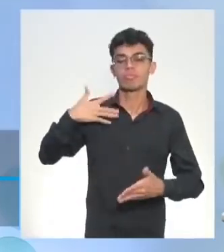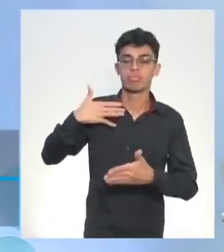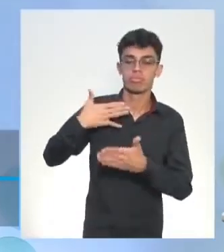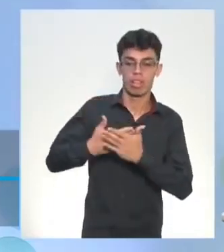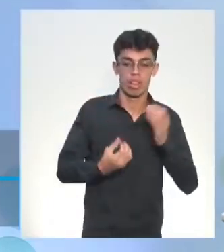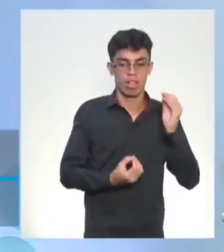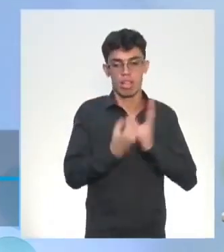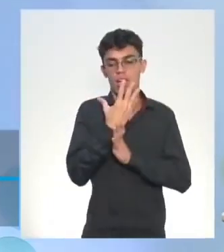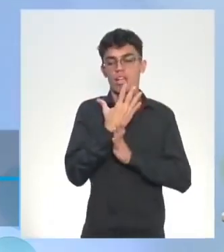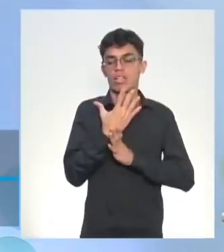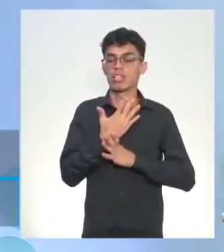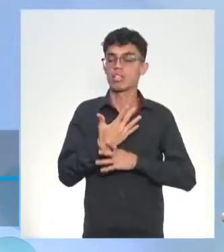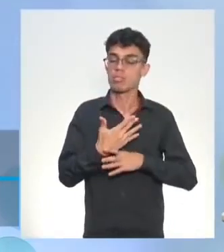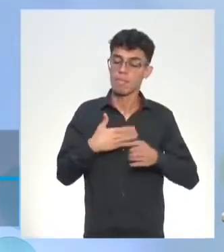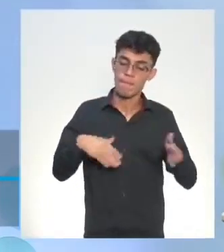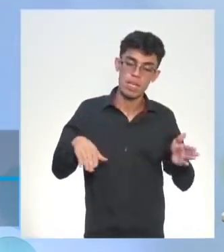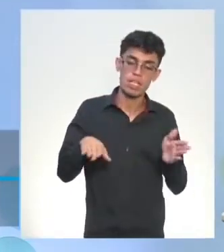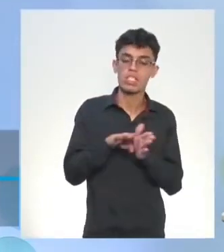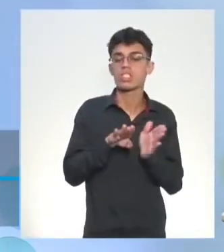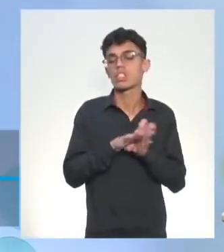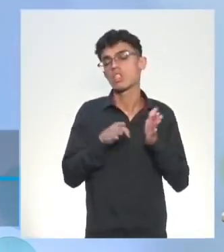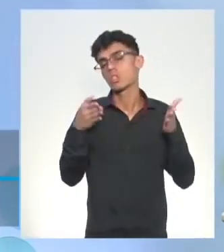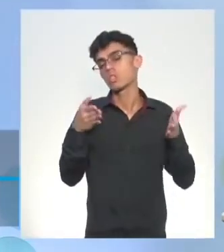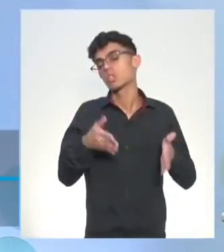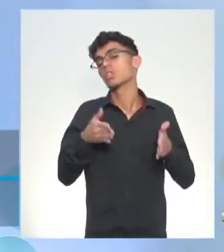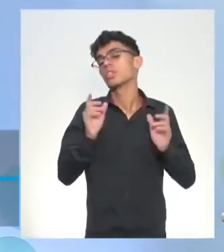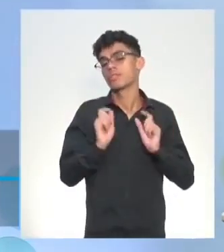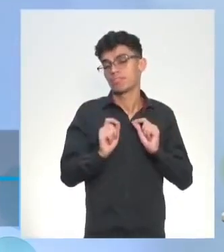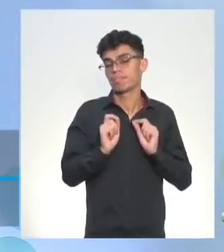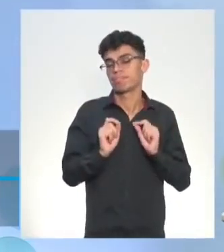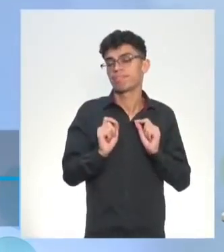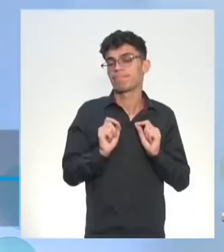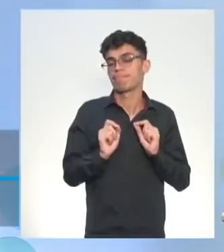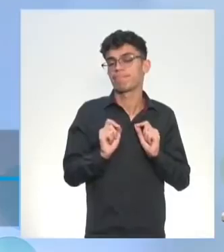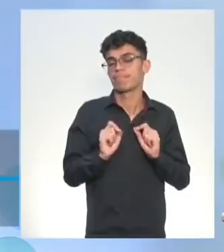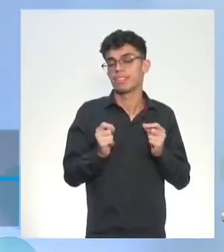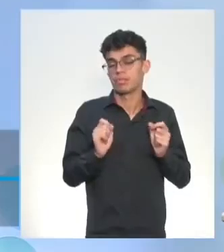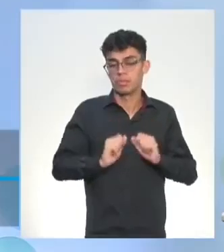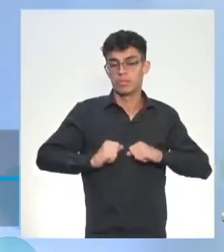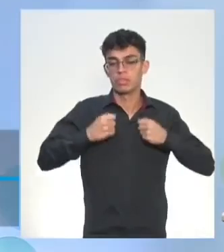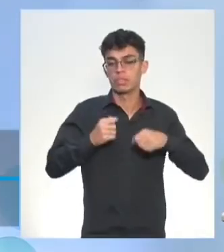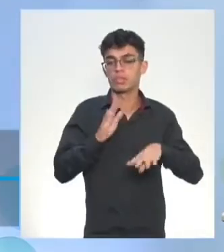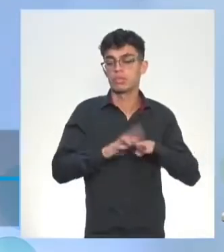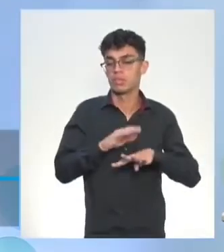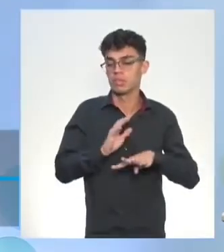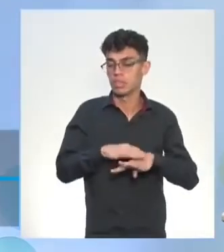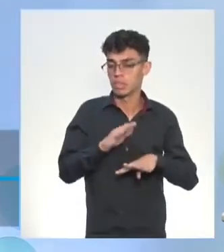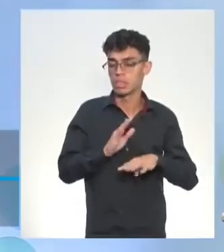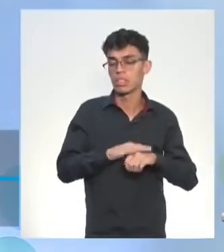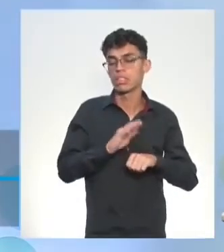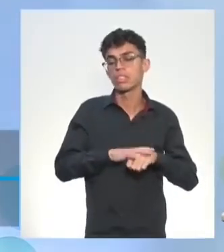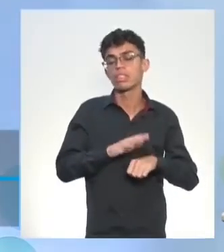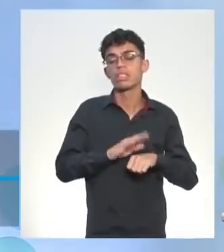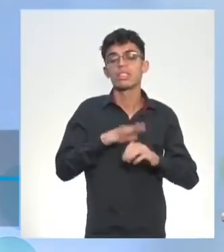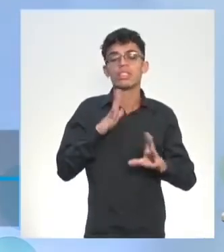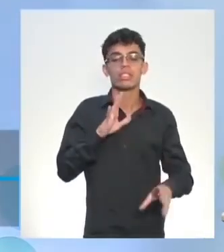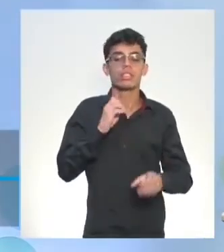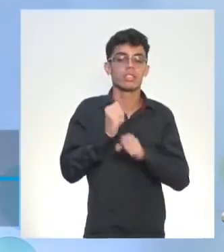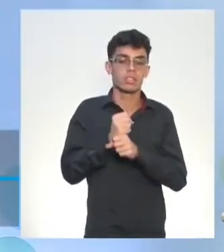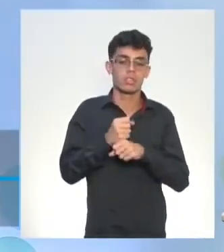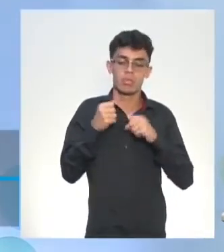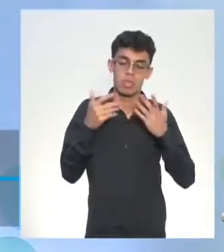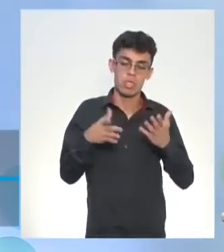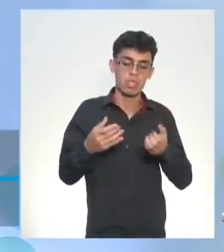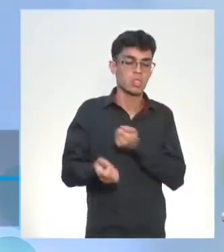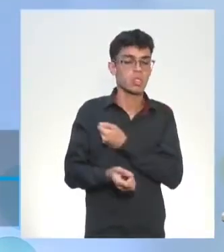construído para chegar até a gente com essa forma. A gente vai tentar fazer operações, né, com eles. Tudo que a gente faz no campo dos